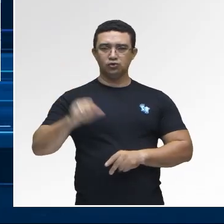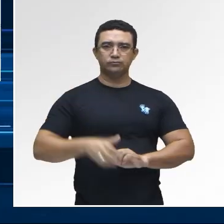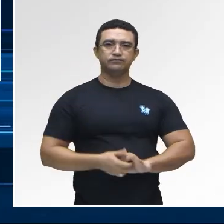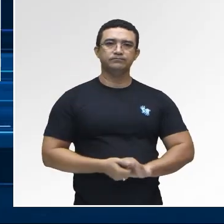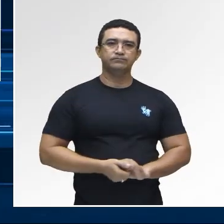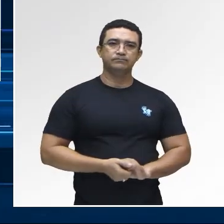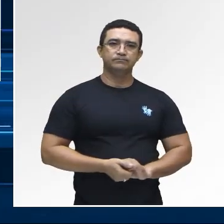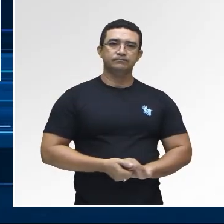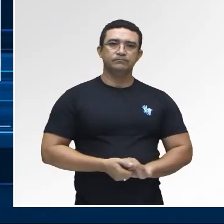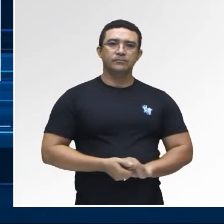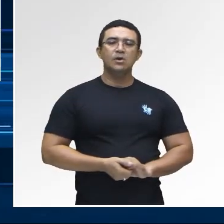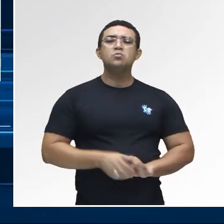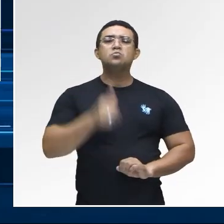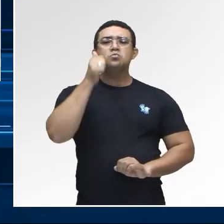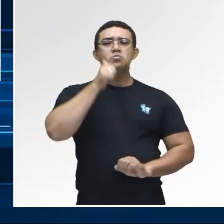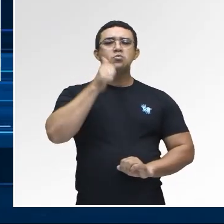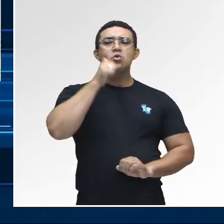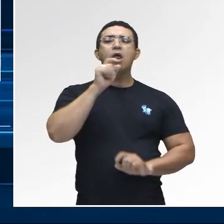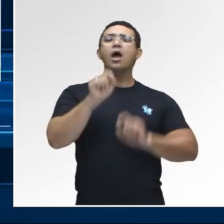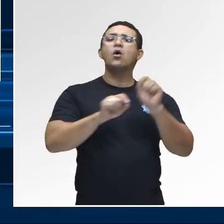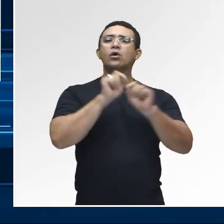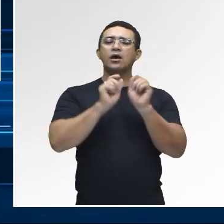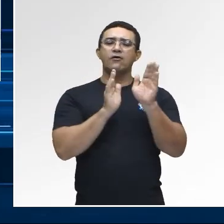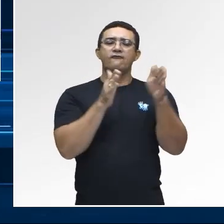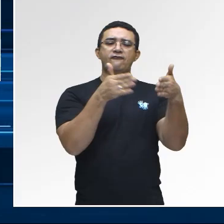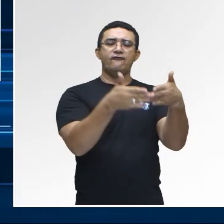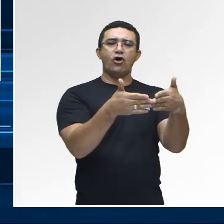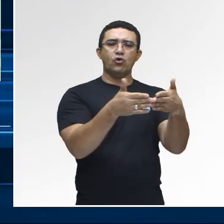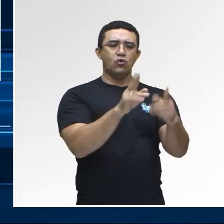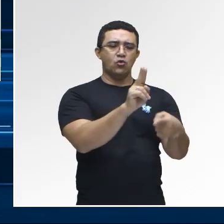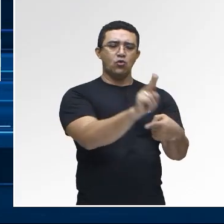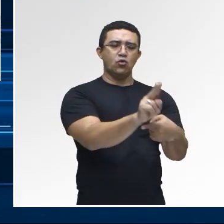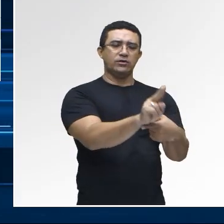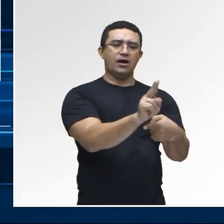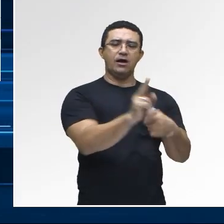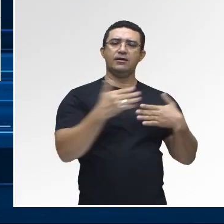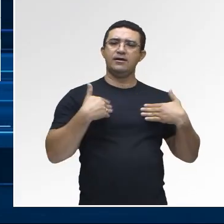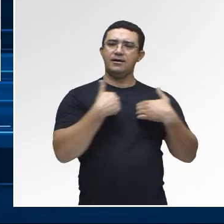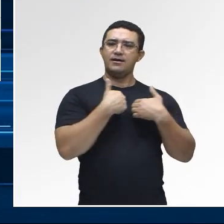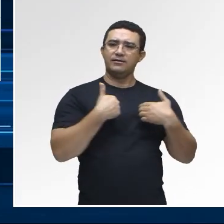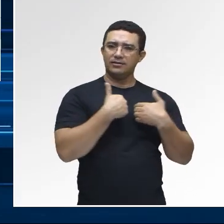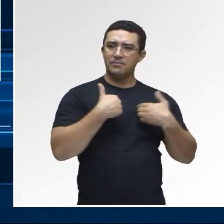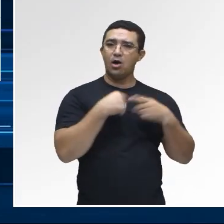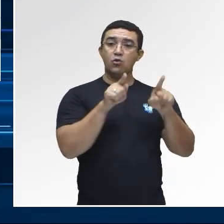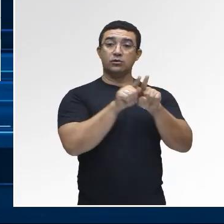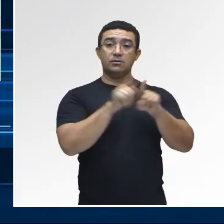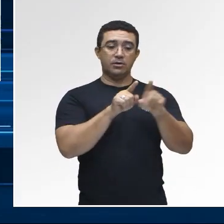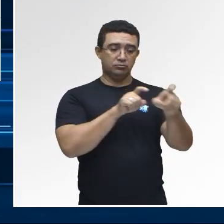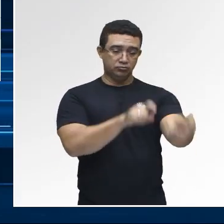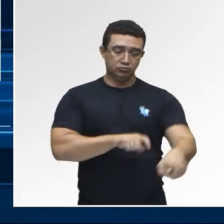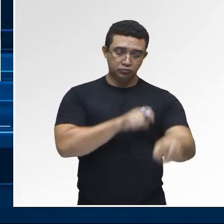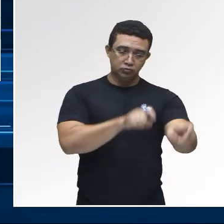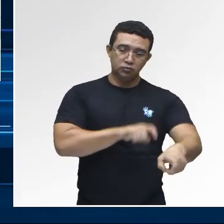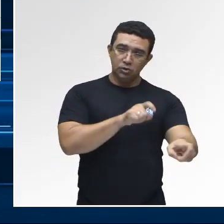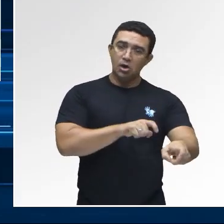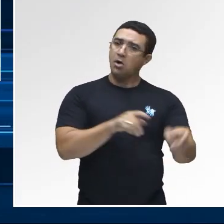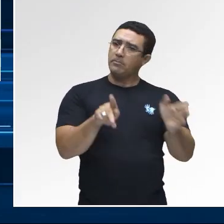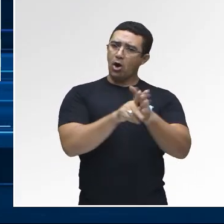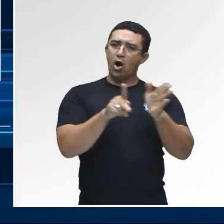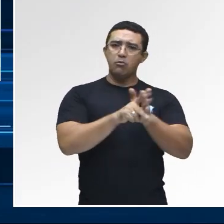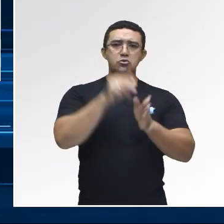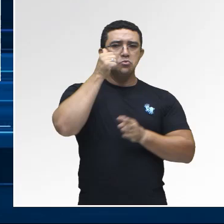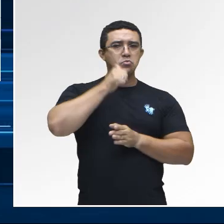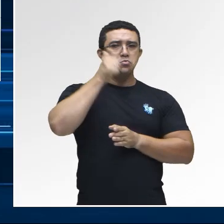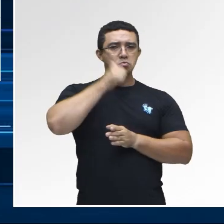mulheres dedicavam-se à agricultura e à criação de animais. Era a função fundamental das mulheres a